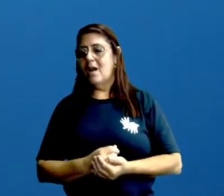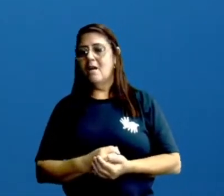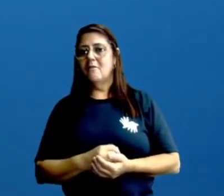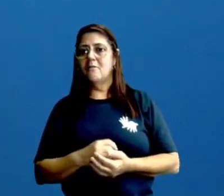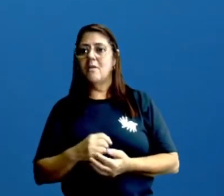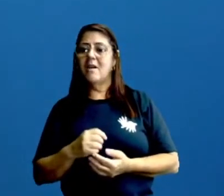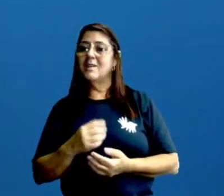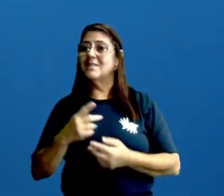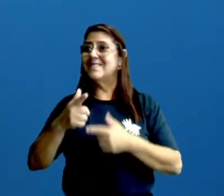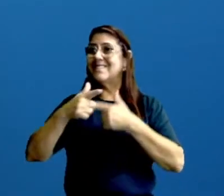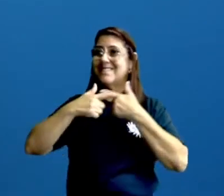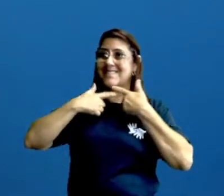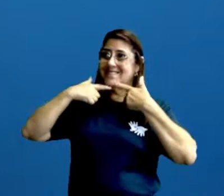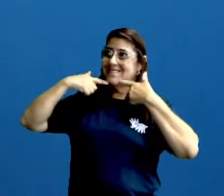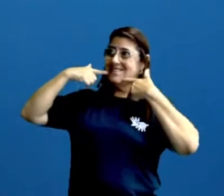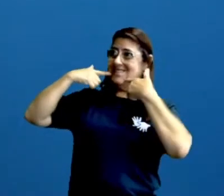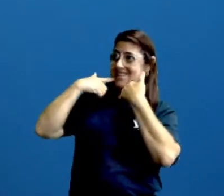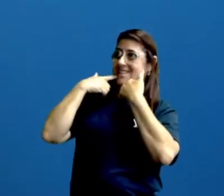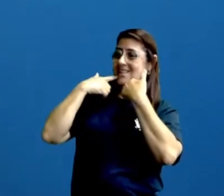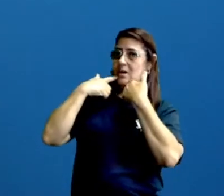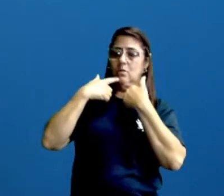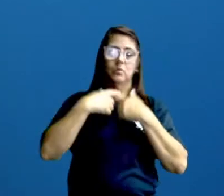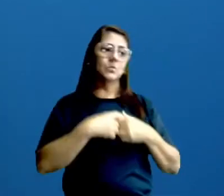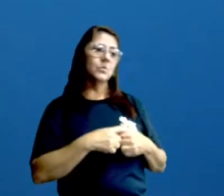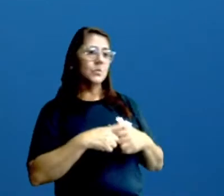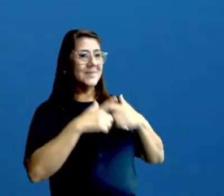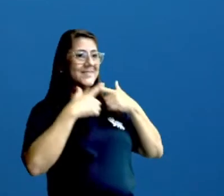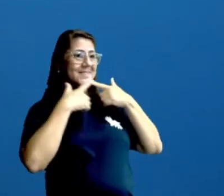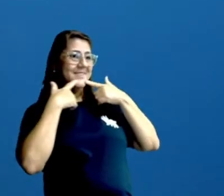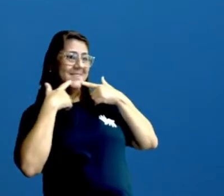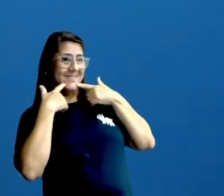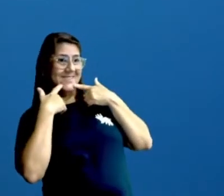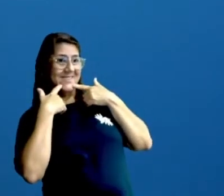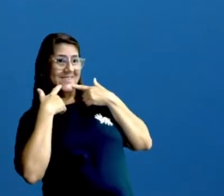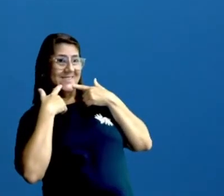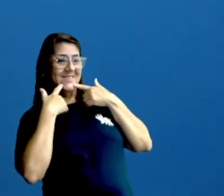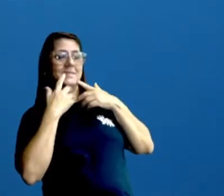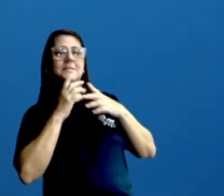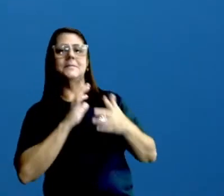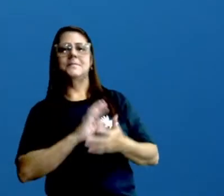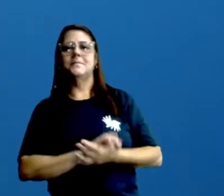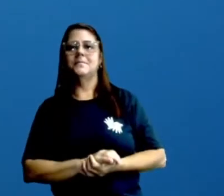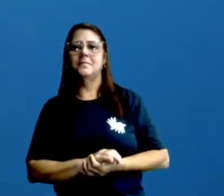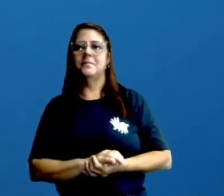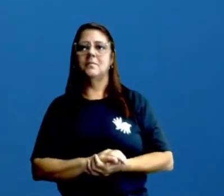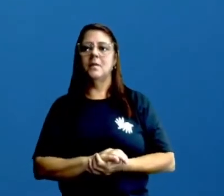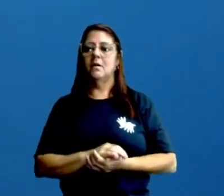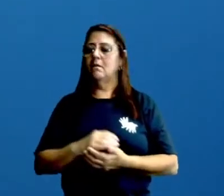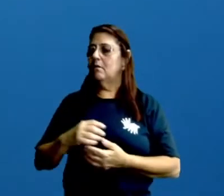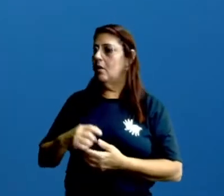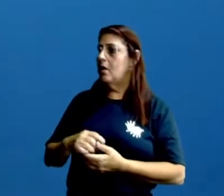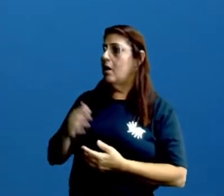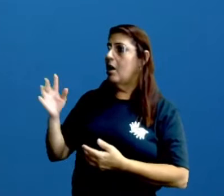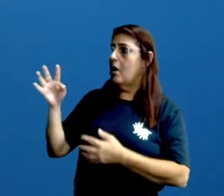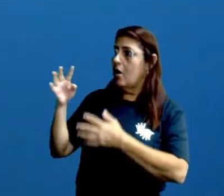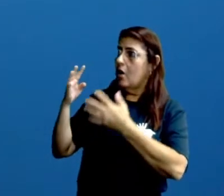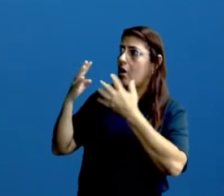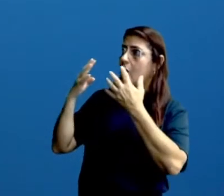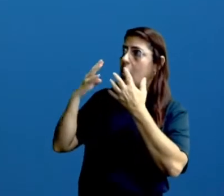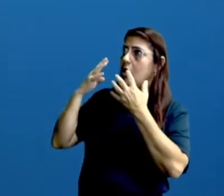diz, sorriam. Aí os meninos vão lá e sorriem. Aí ela diz, olha